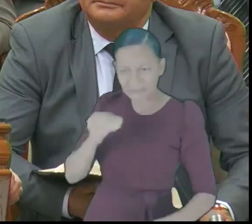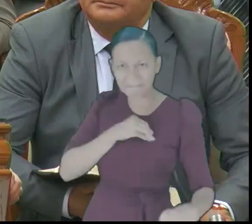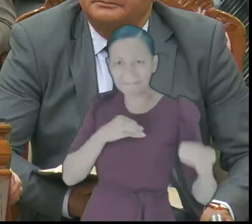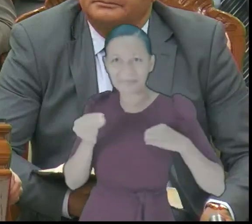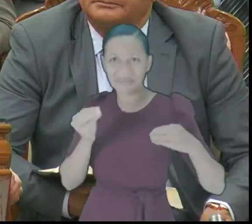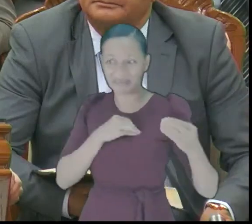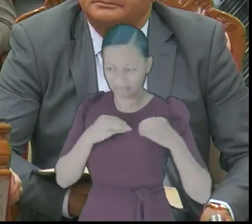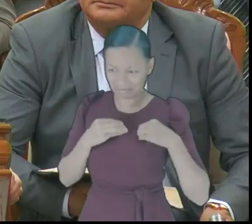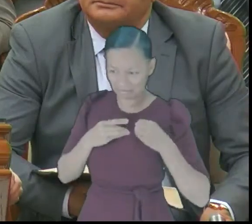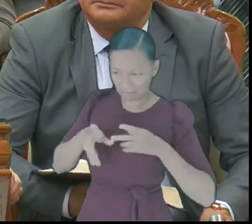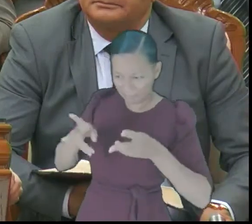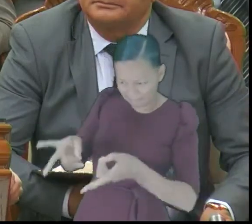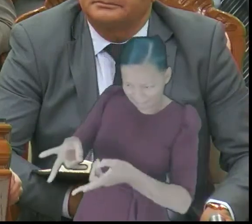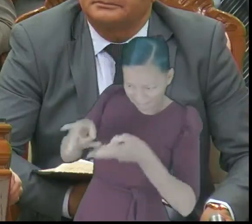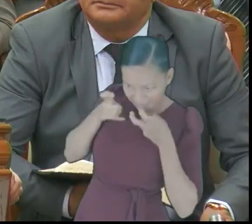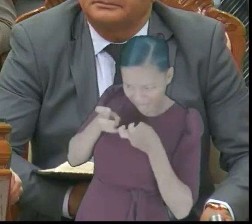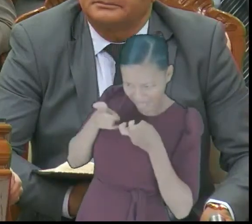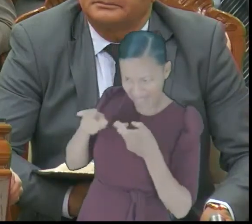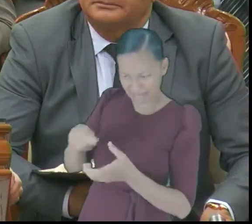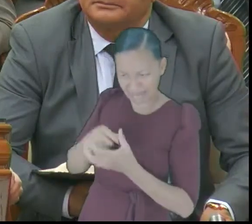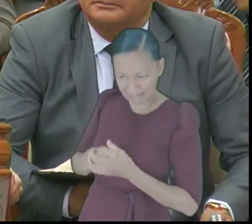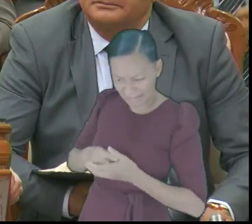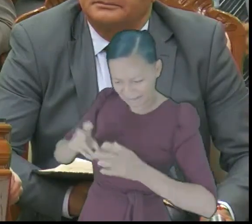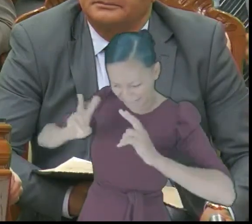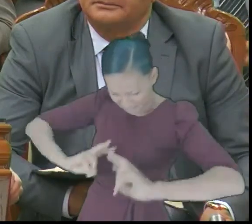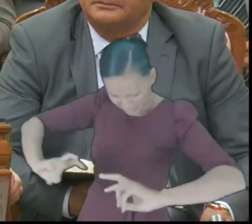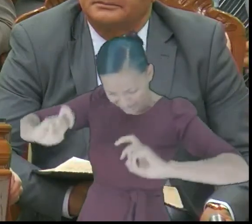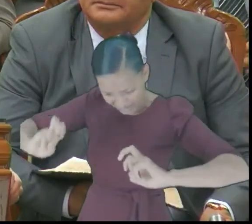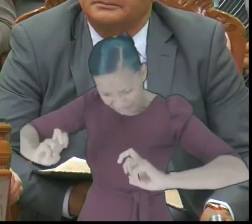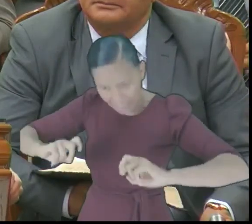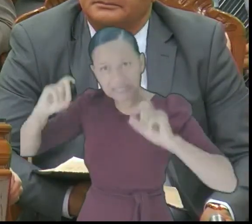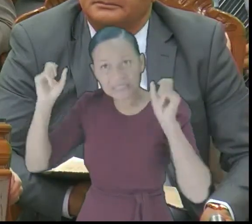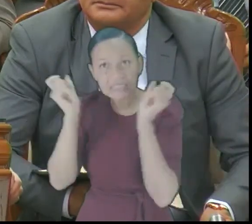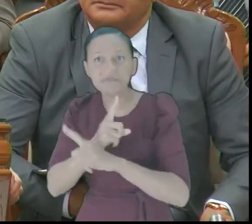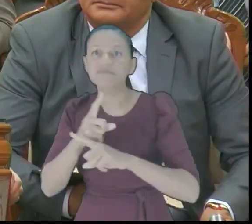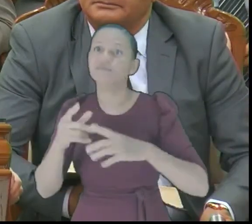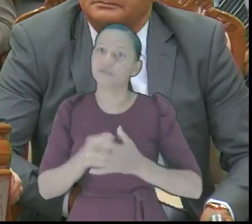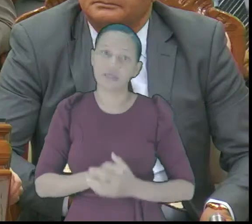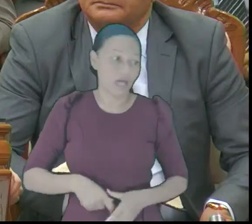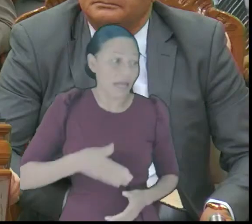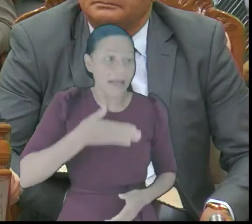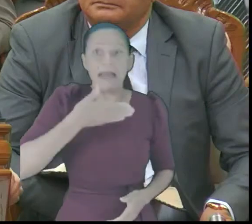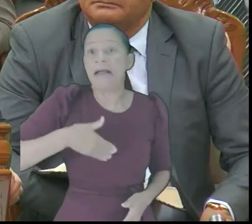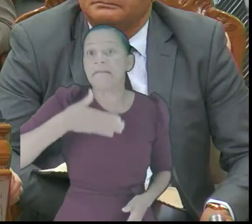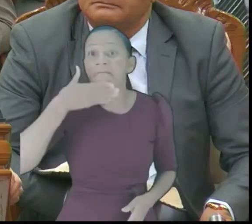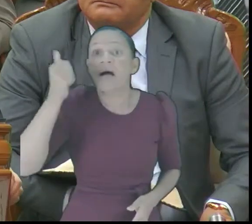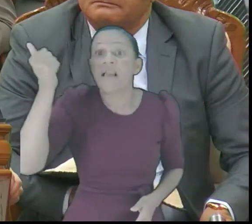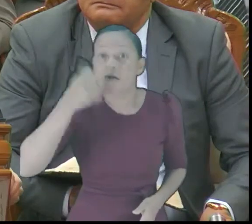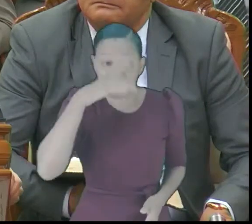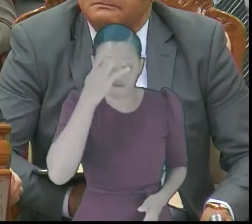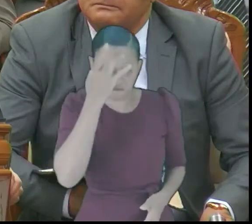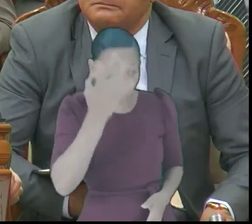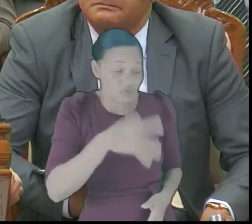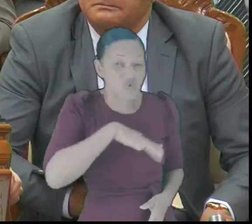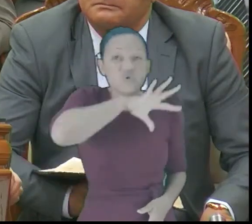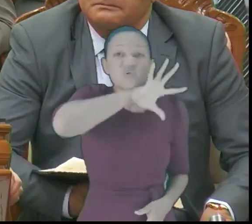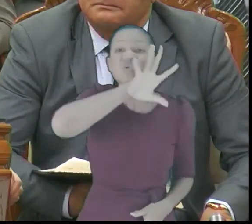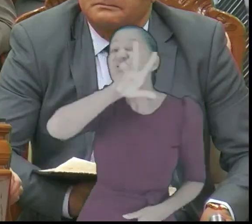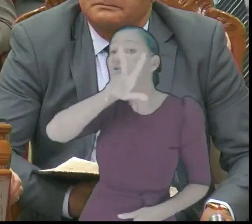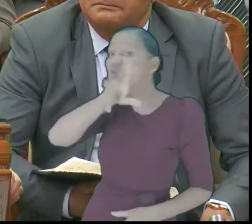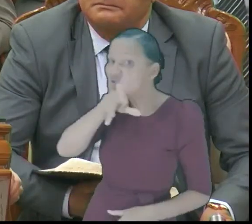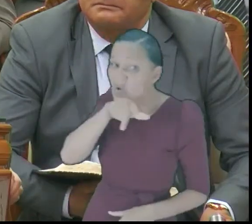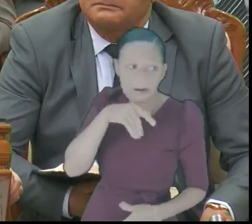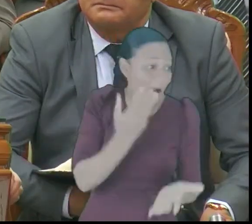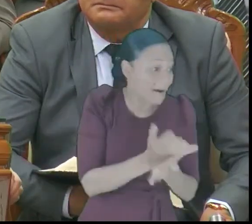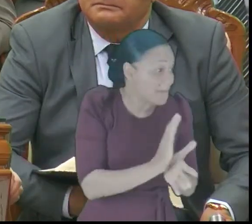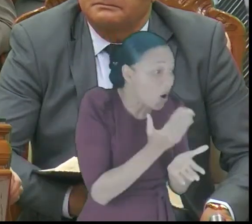mais fácil converter um leão em vegetariano do que converter um pecador para ser crente. É mais fácil um leão